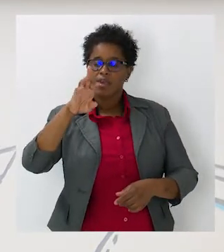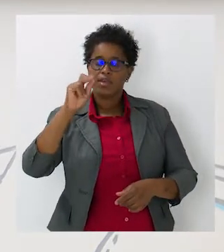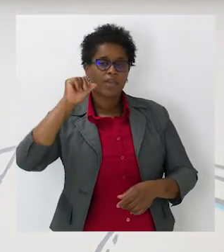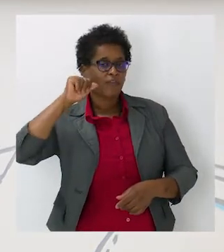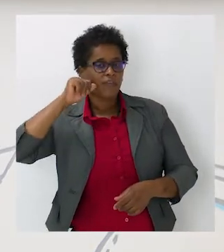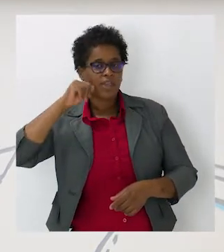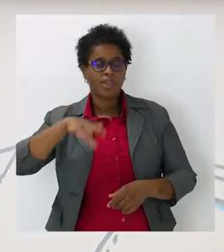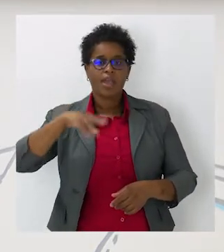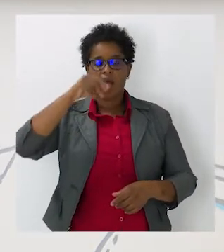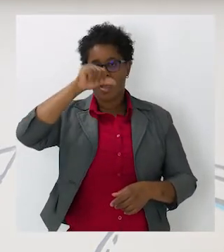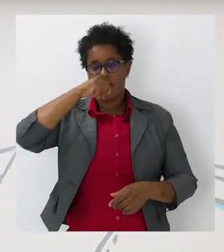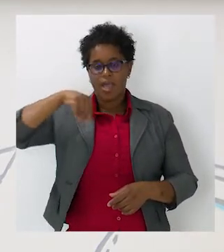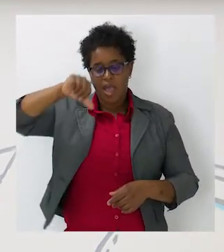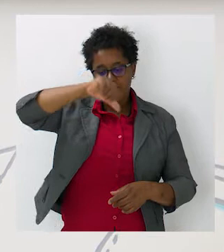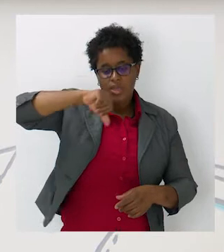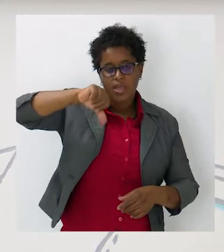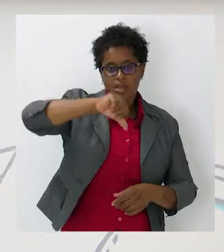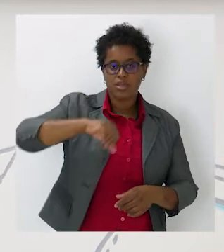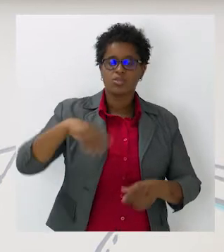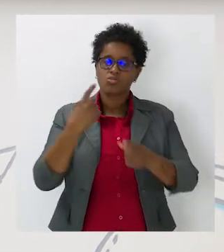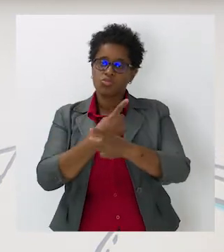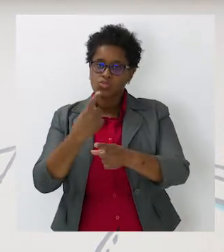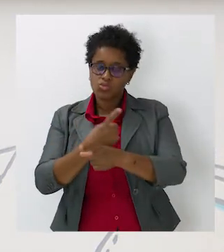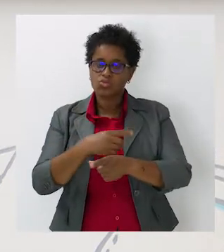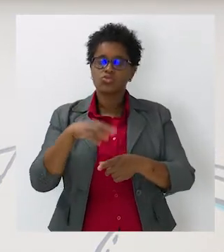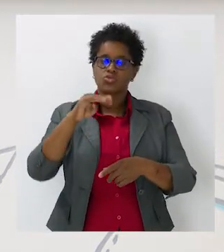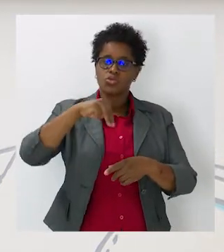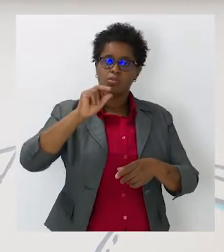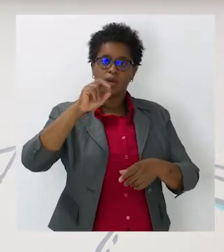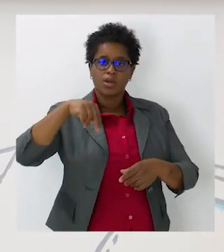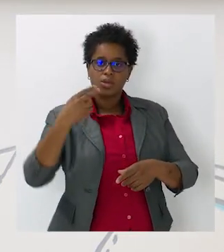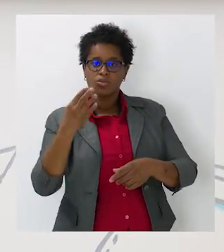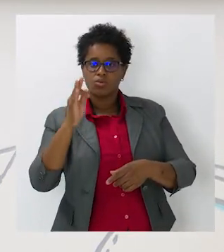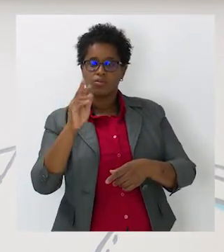vinha, azeite, produtos manufaturados,